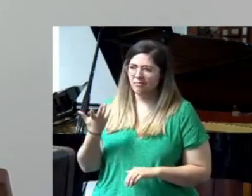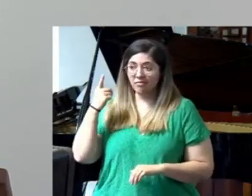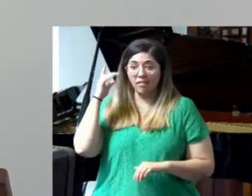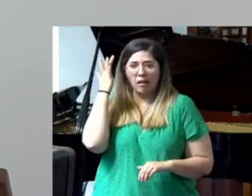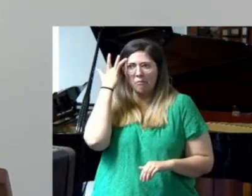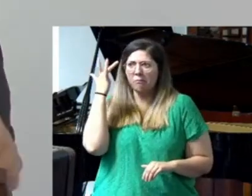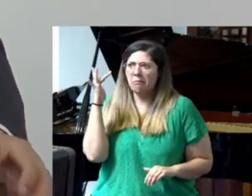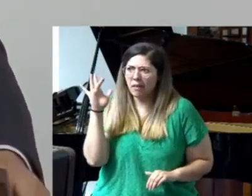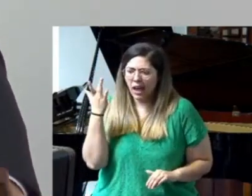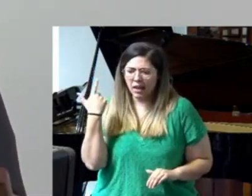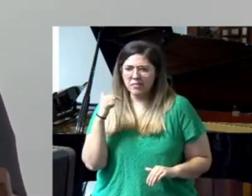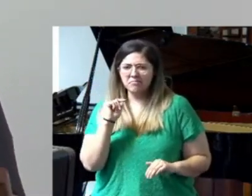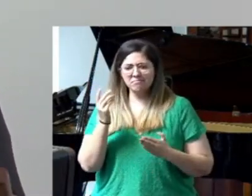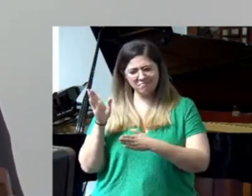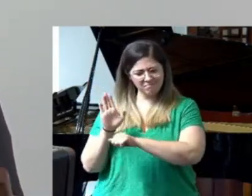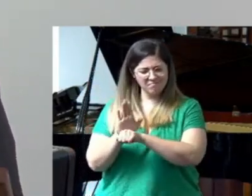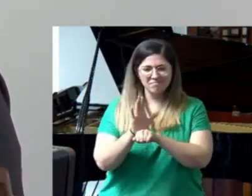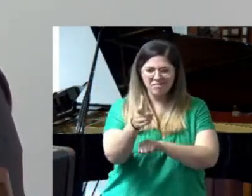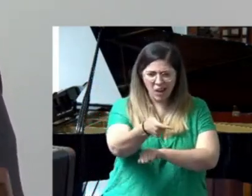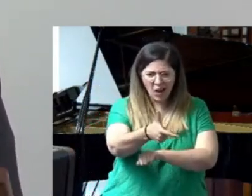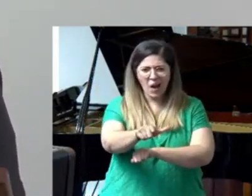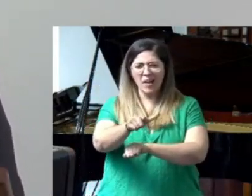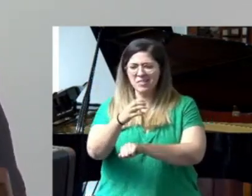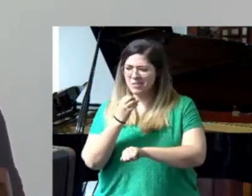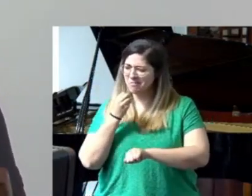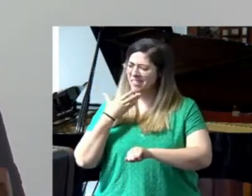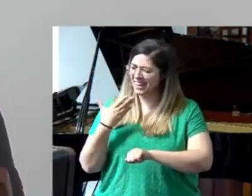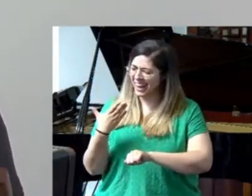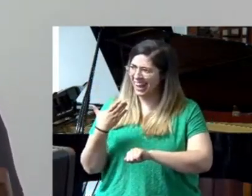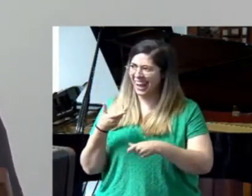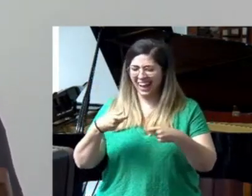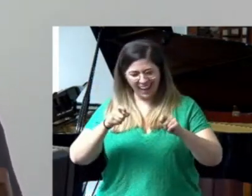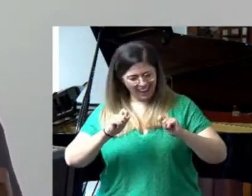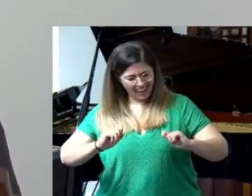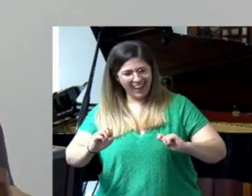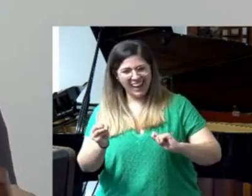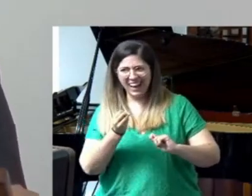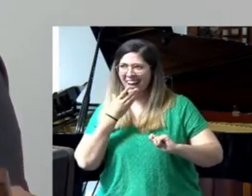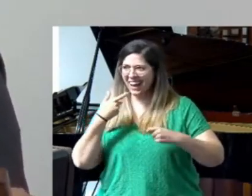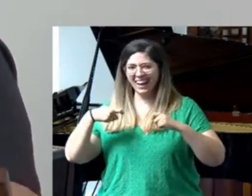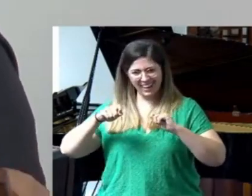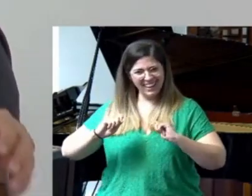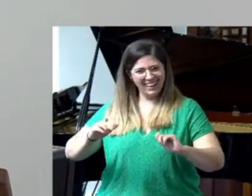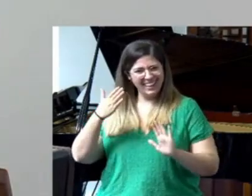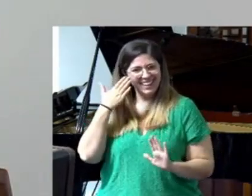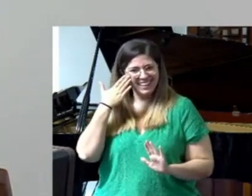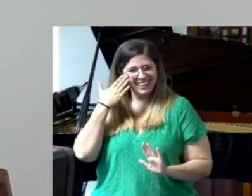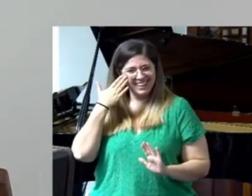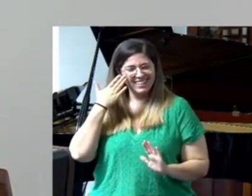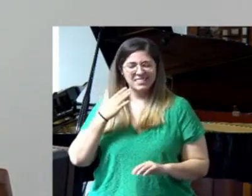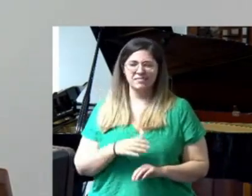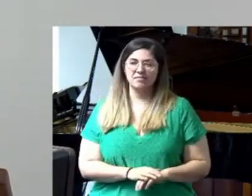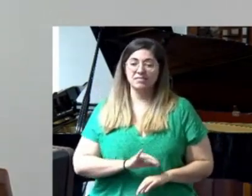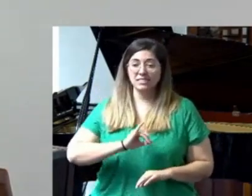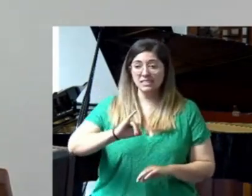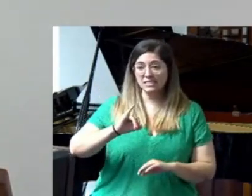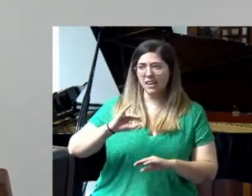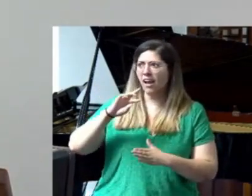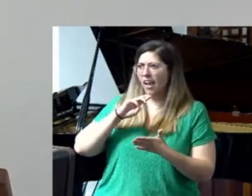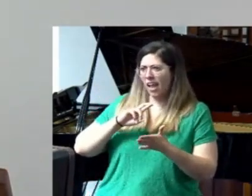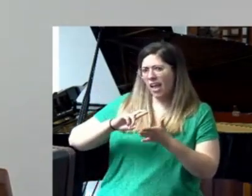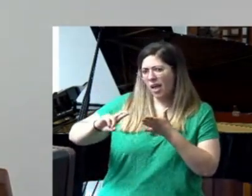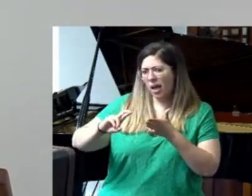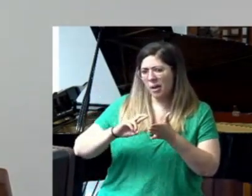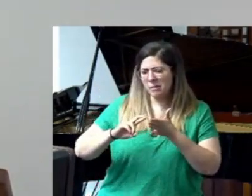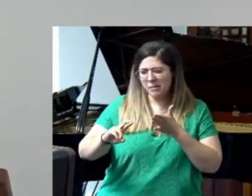que agir com gentileza para as pessoas vai gerar gentileza nas pessoas? Quem de nós não sabe que se nós atendermos a